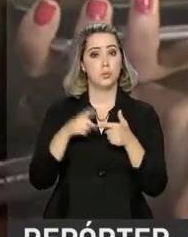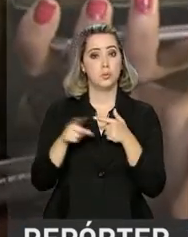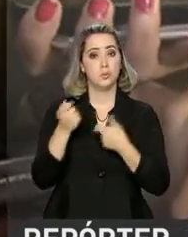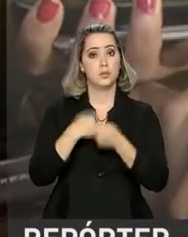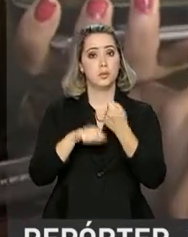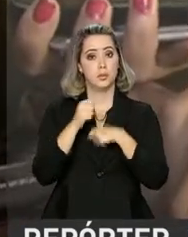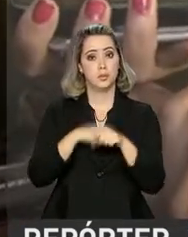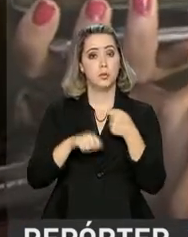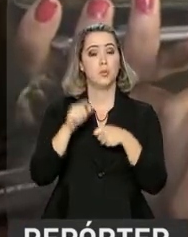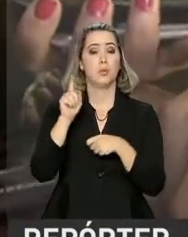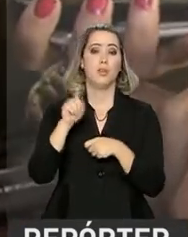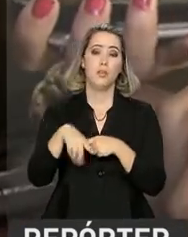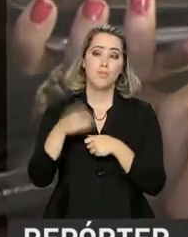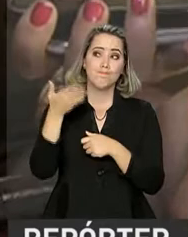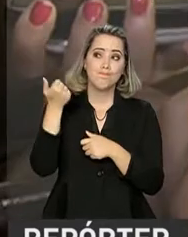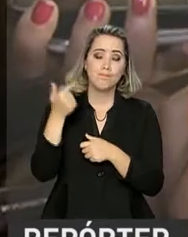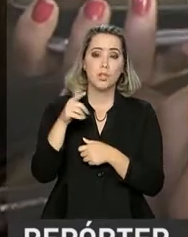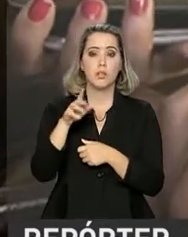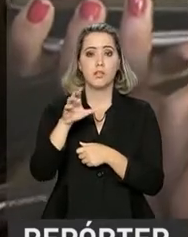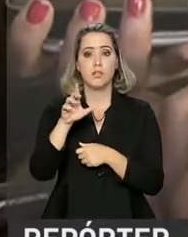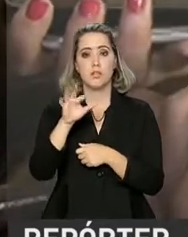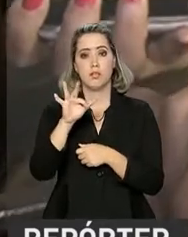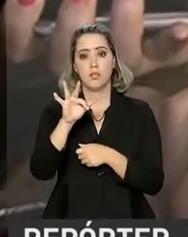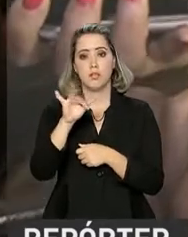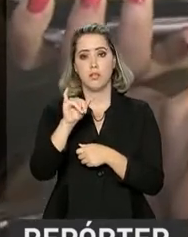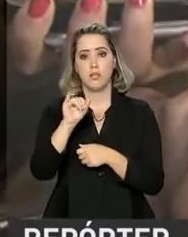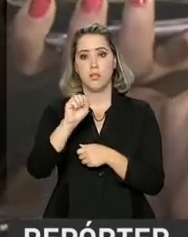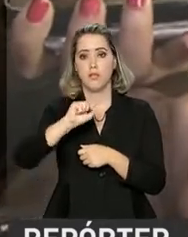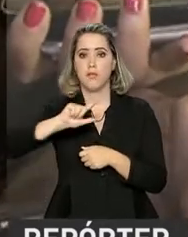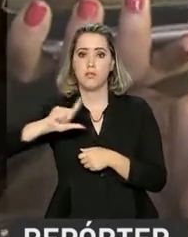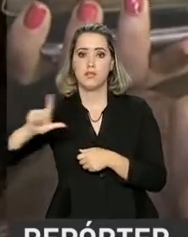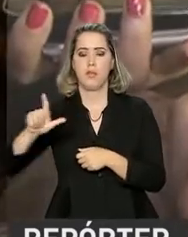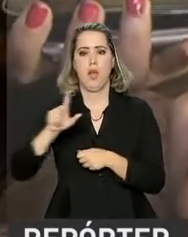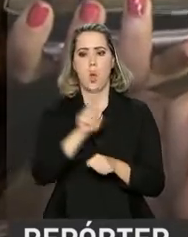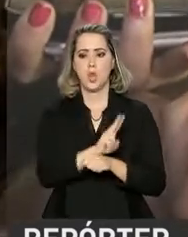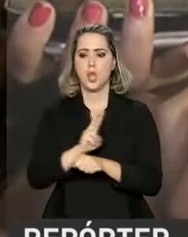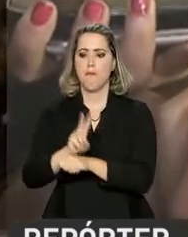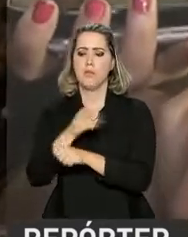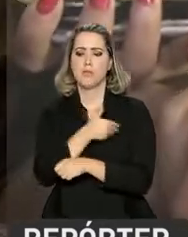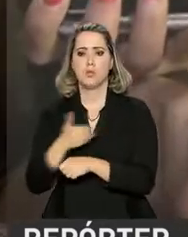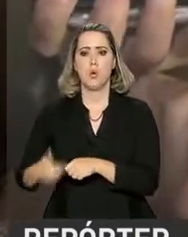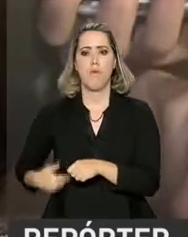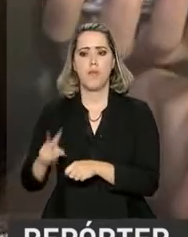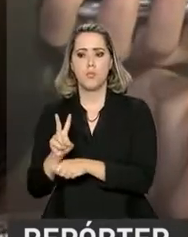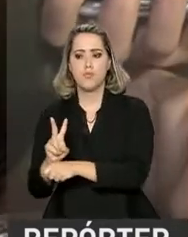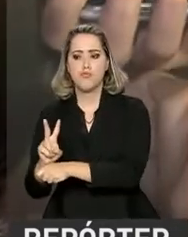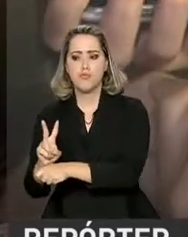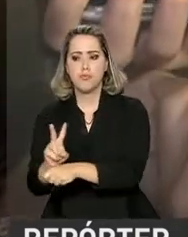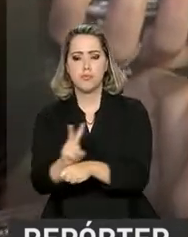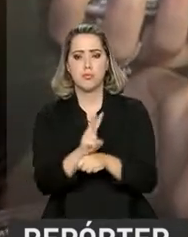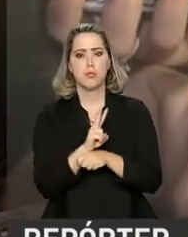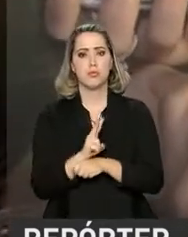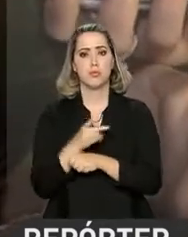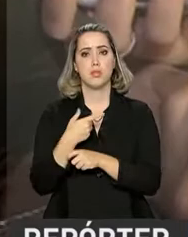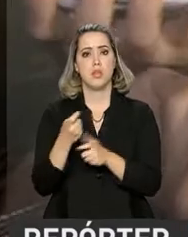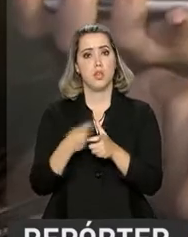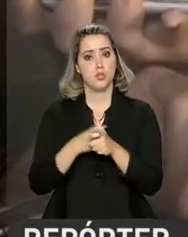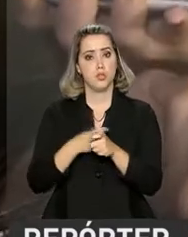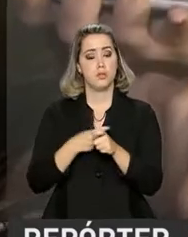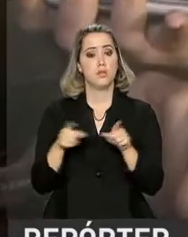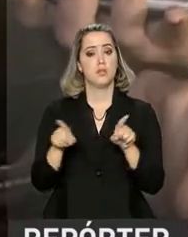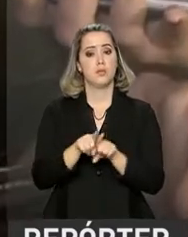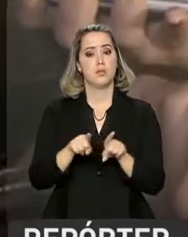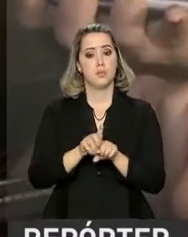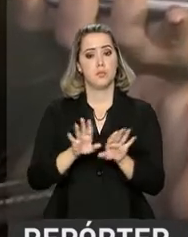era a questão fiscal. A despesa pública subia de forma exagerada, descontrolada, e a dívida também.